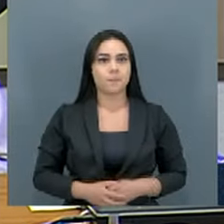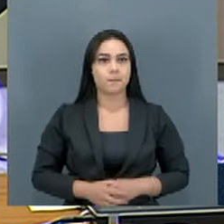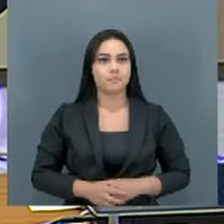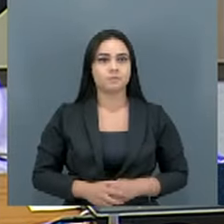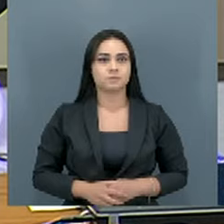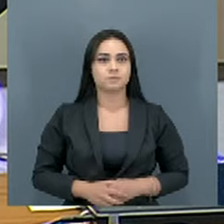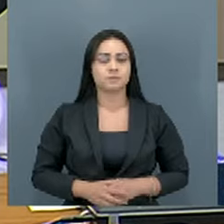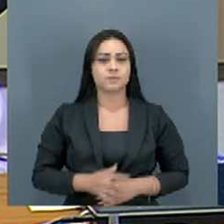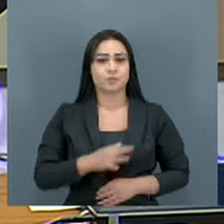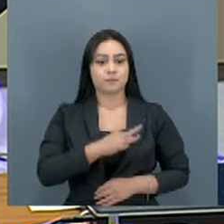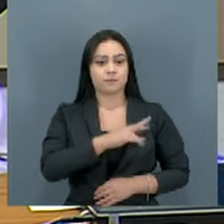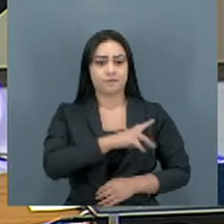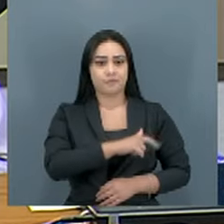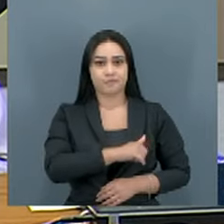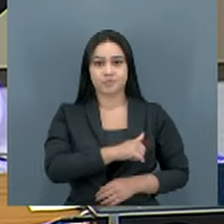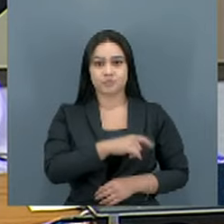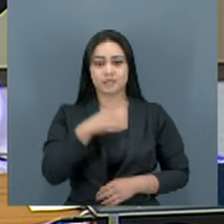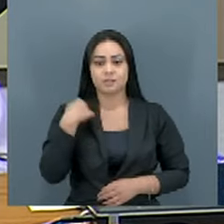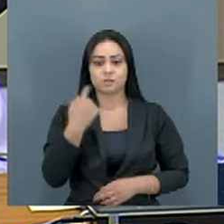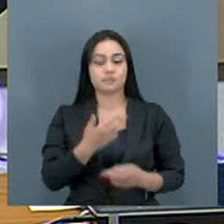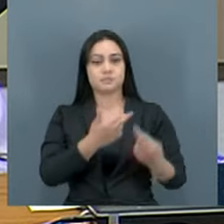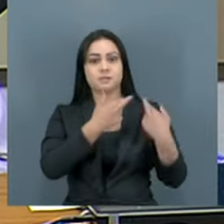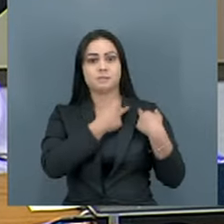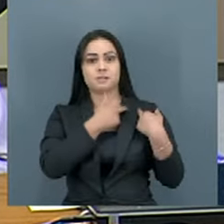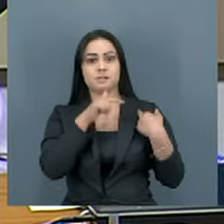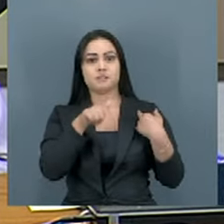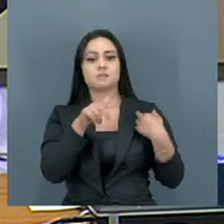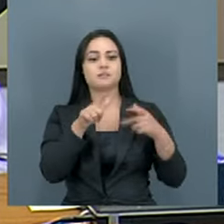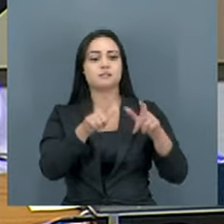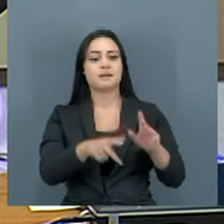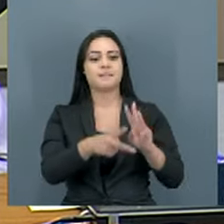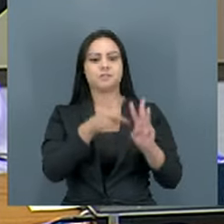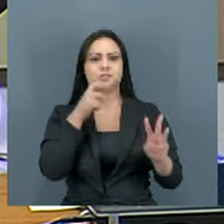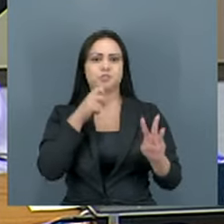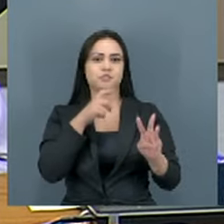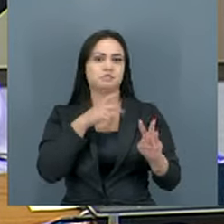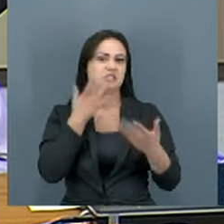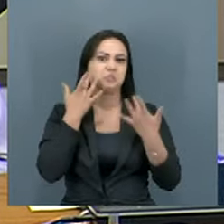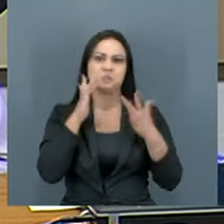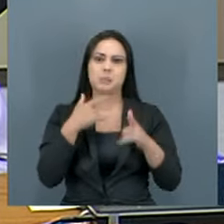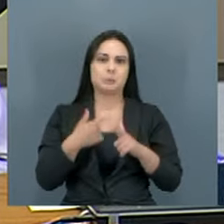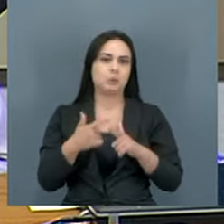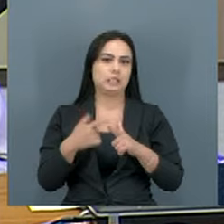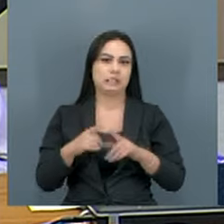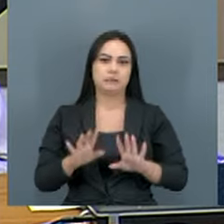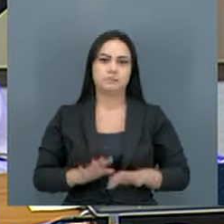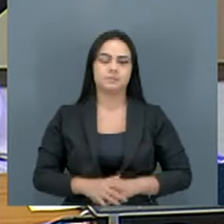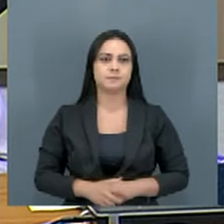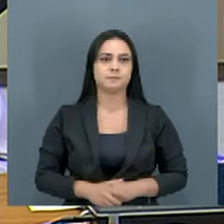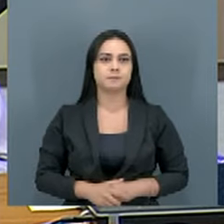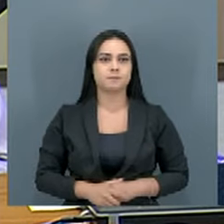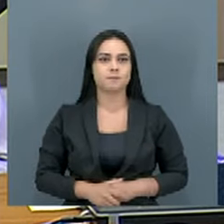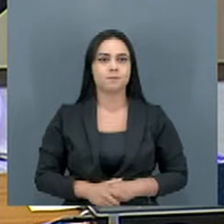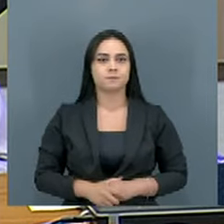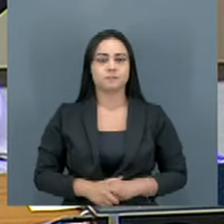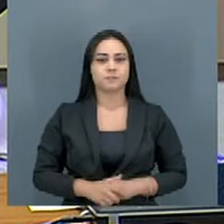a FUNAI não responsabiliza quase as indígenas. Não sei por quê.